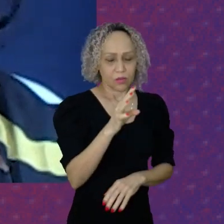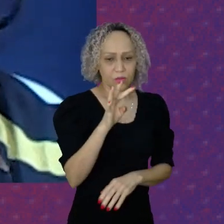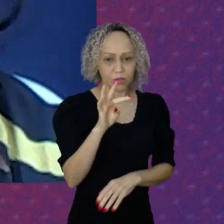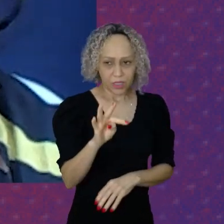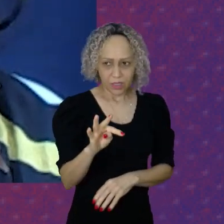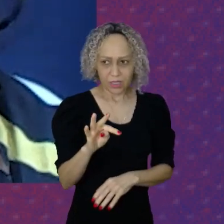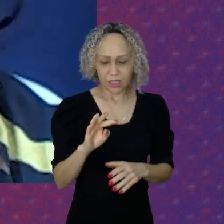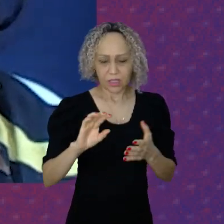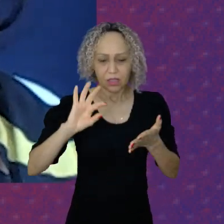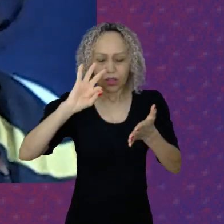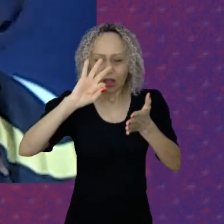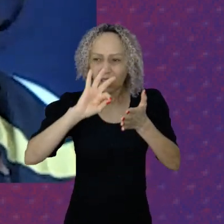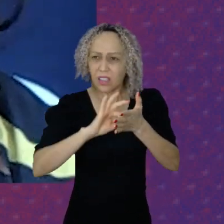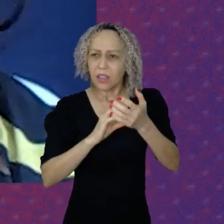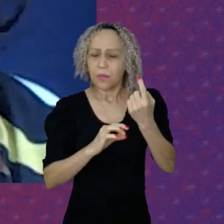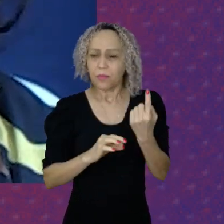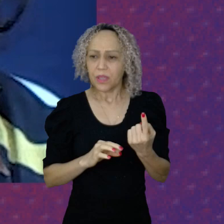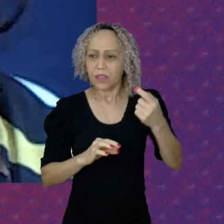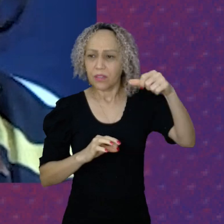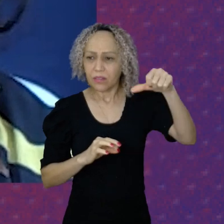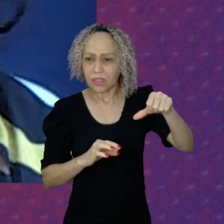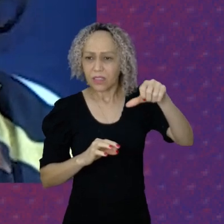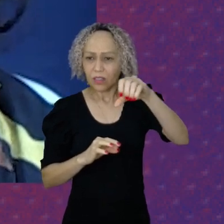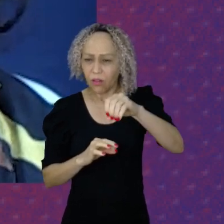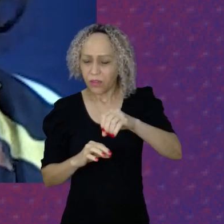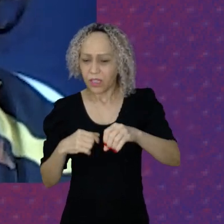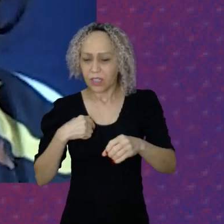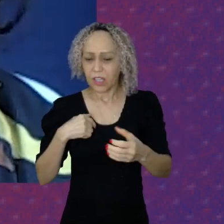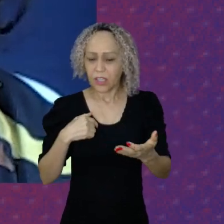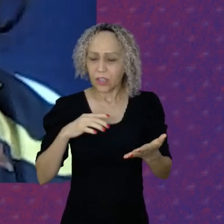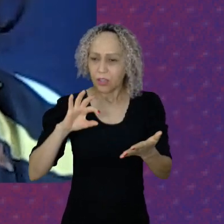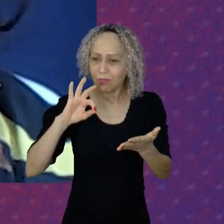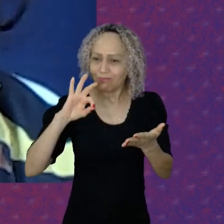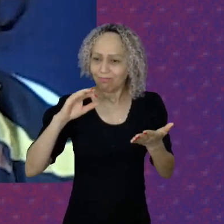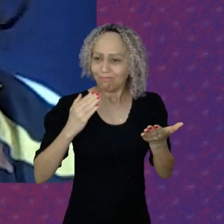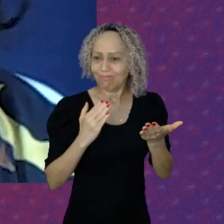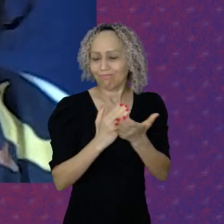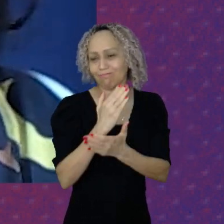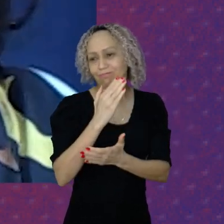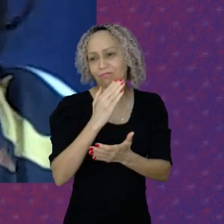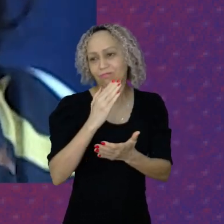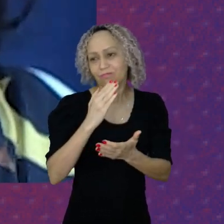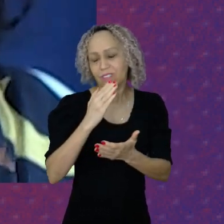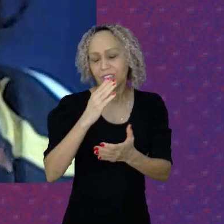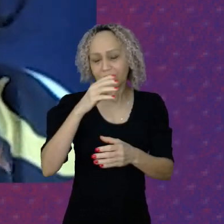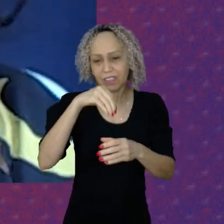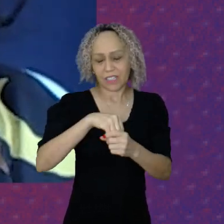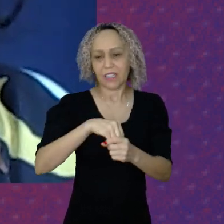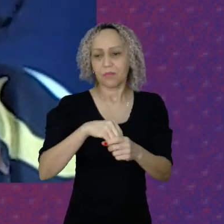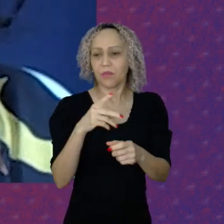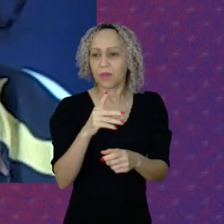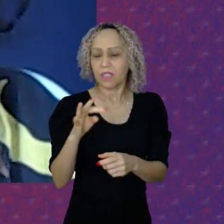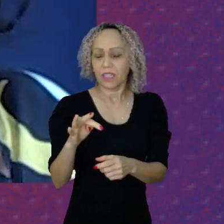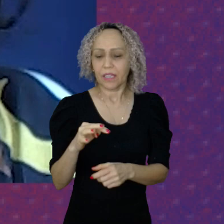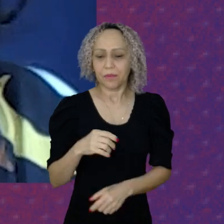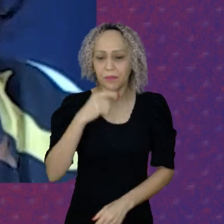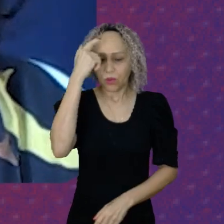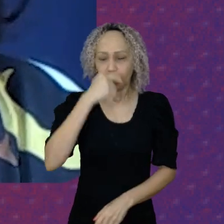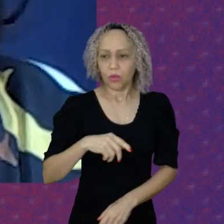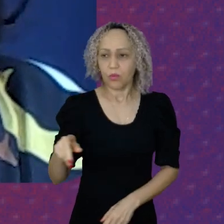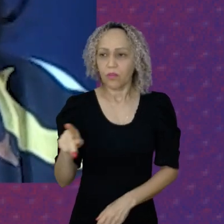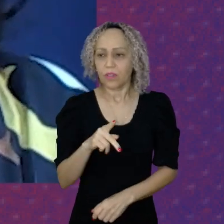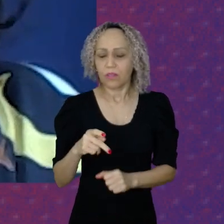filiada ao PT desde 1990 e sou professora da educação básica,